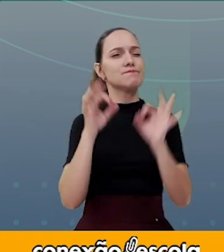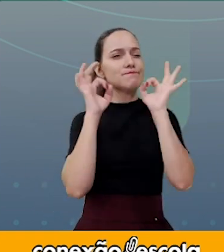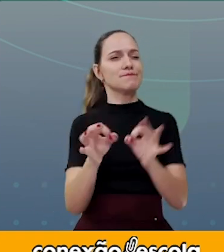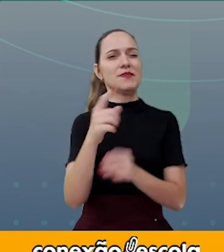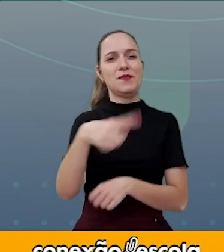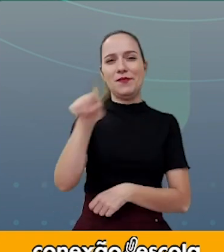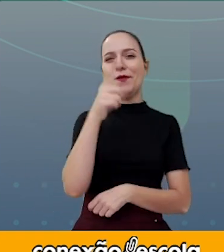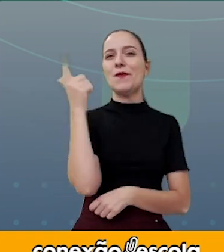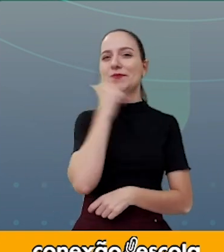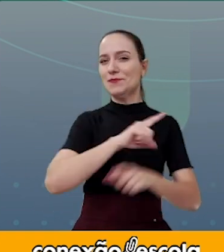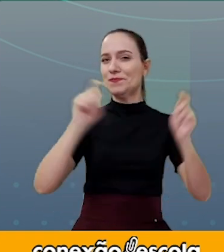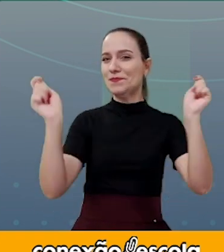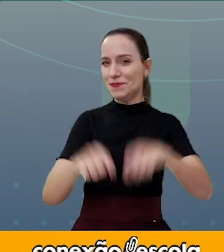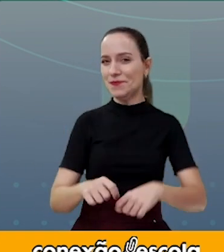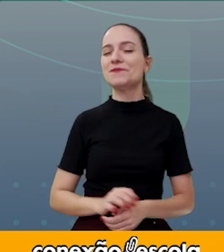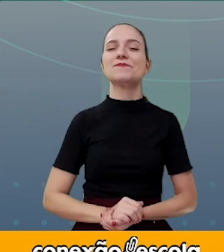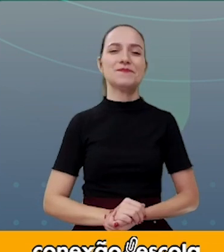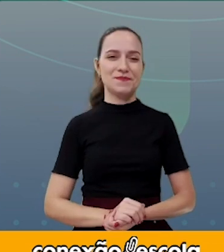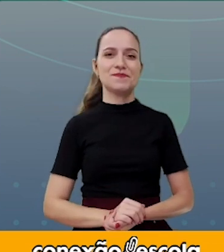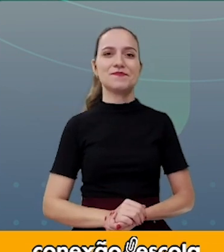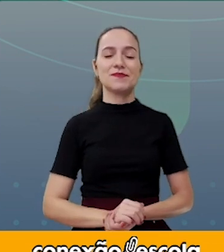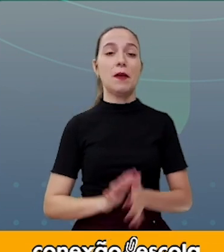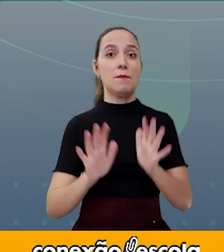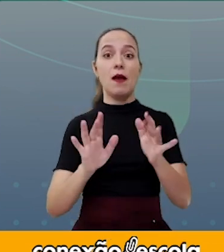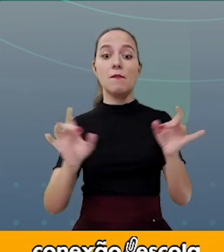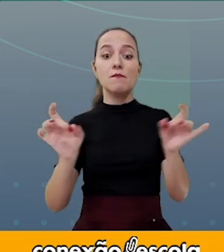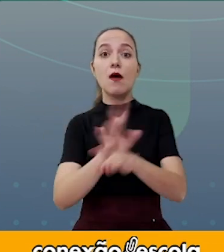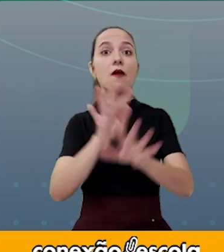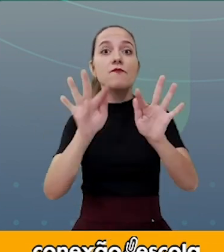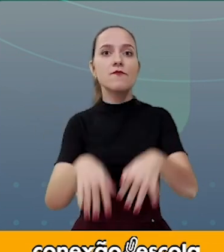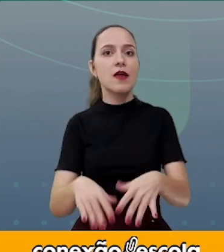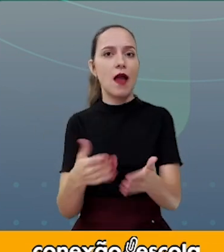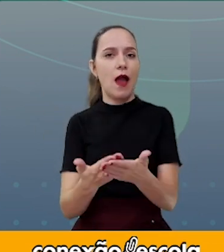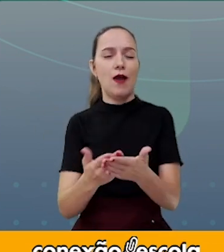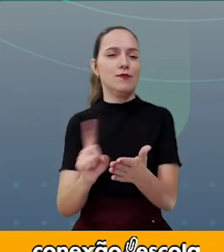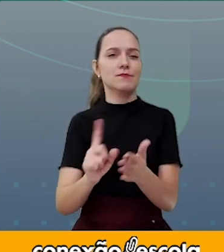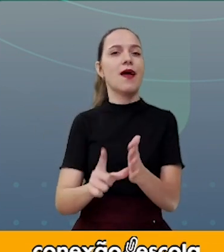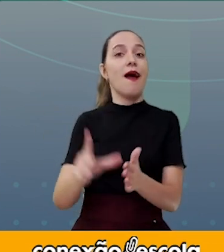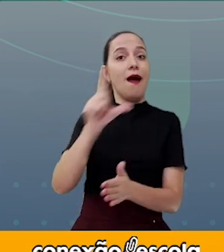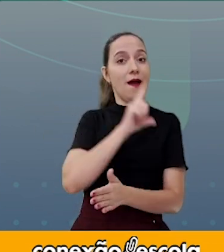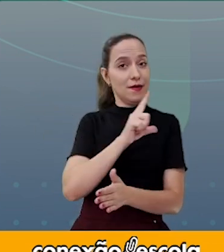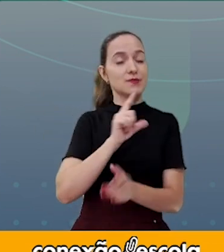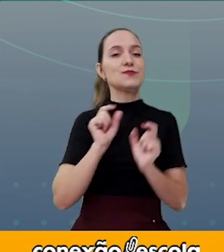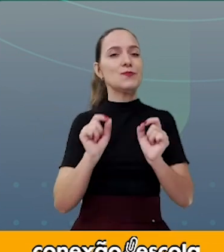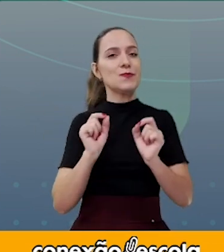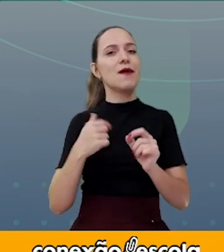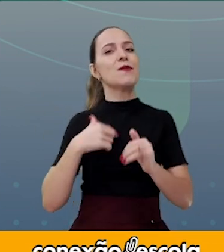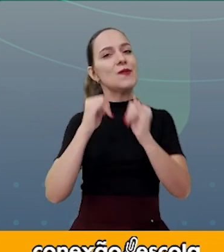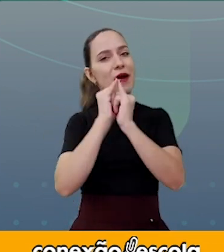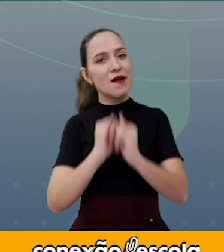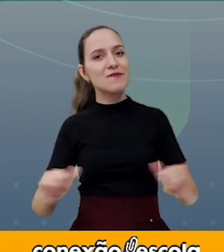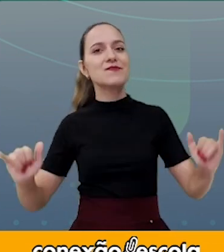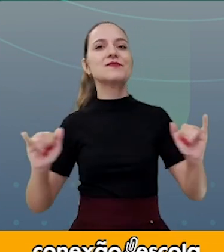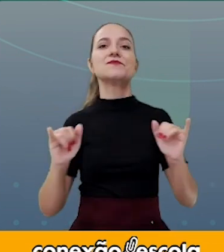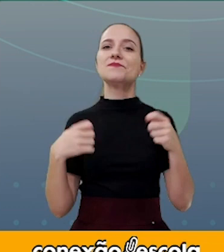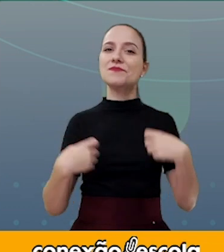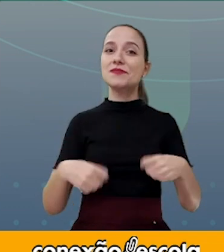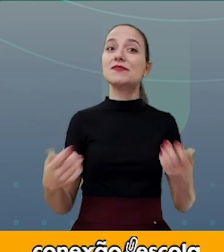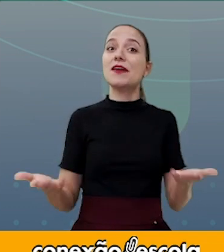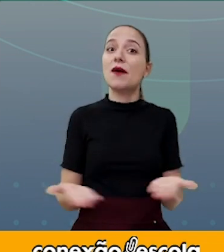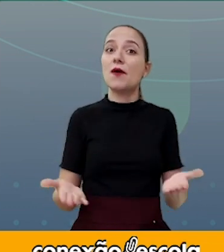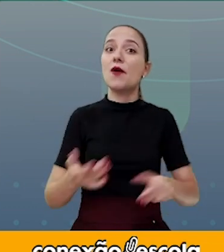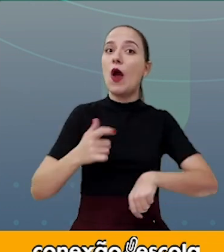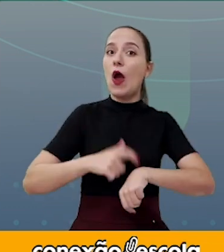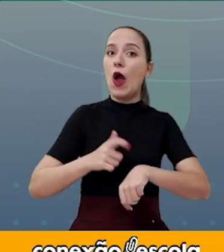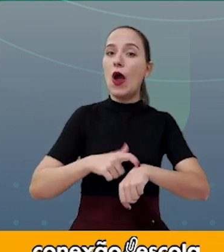é capaz. E antes de terminar a nossa videoaula de hoje, está chegando a hora do